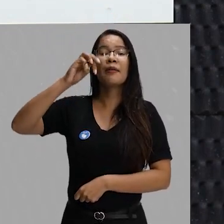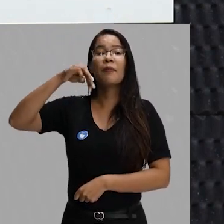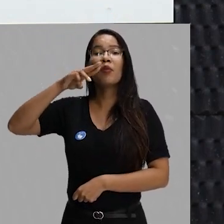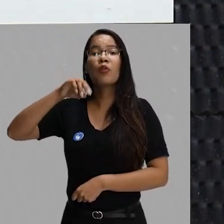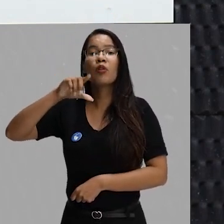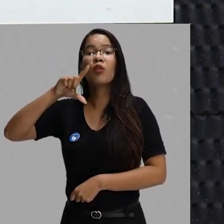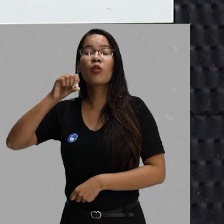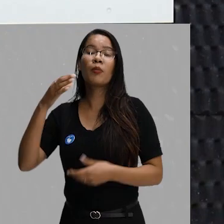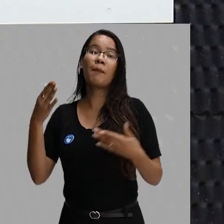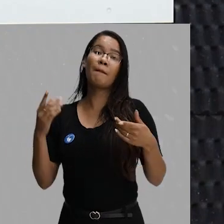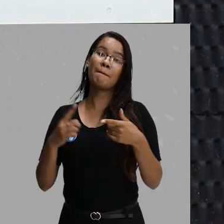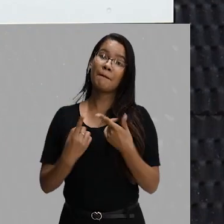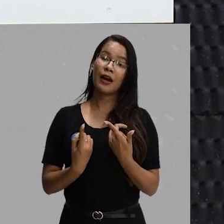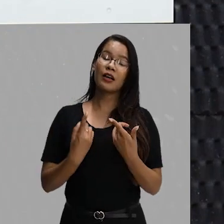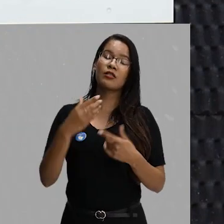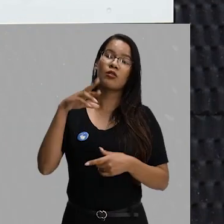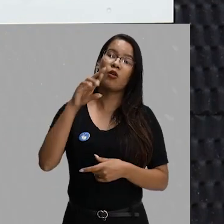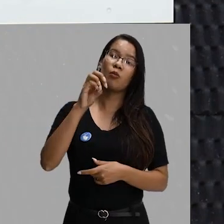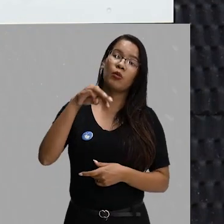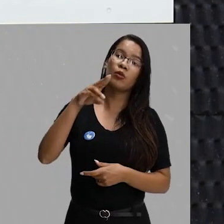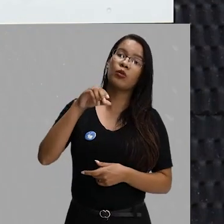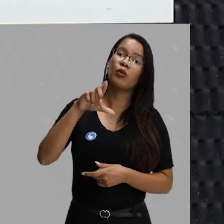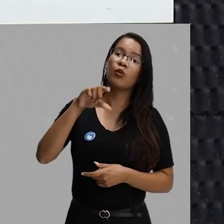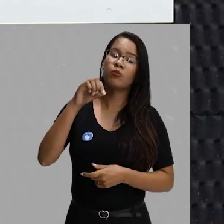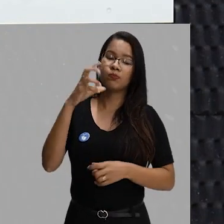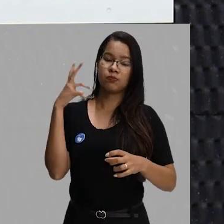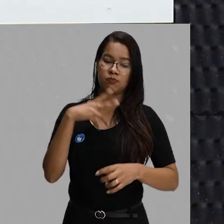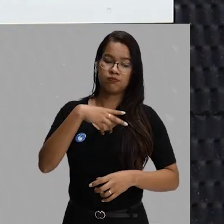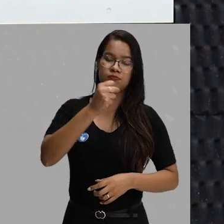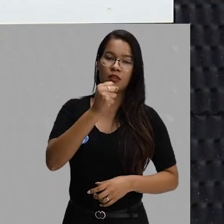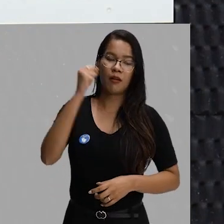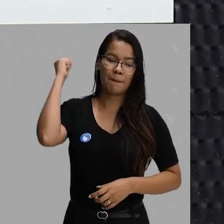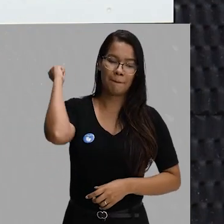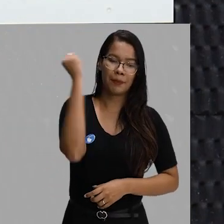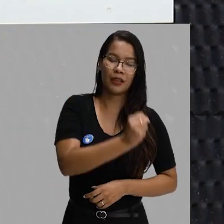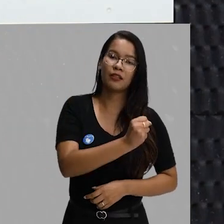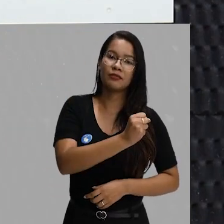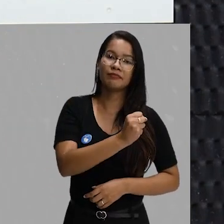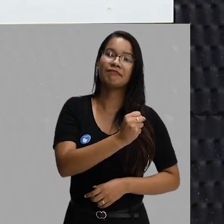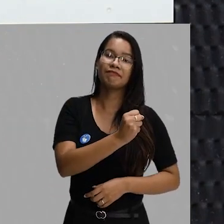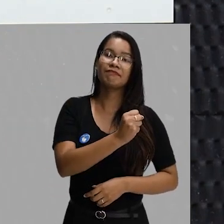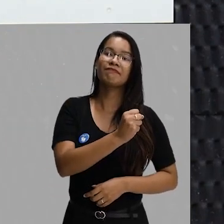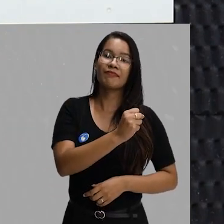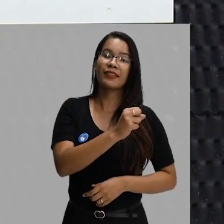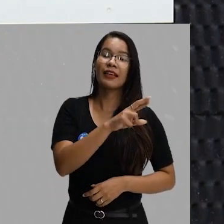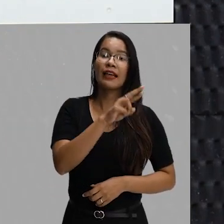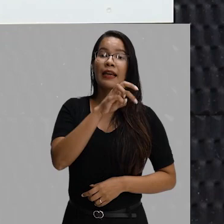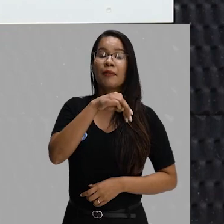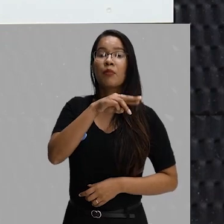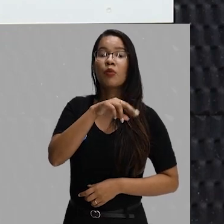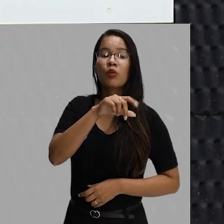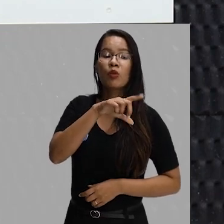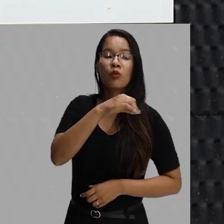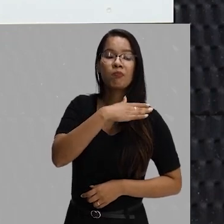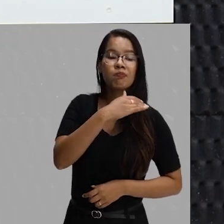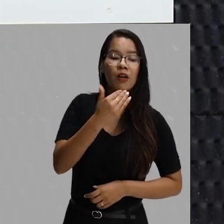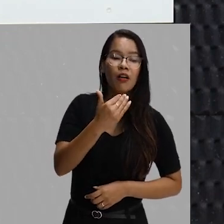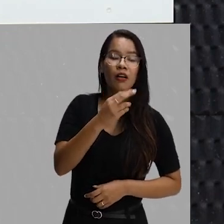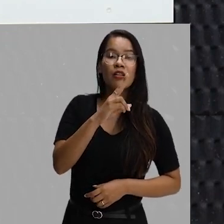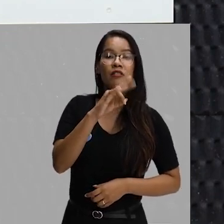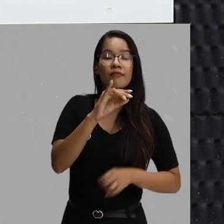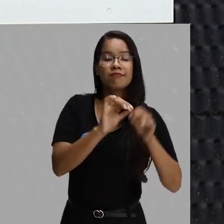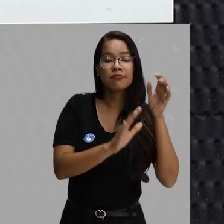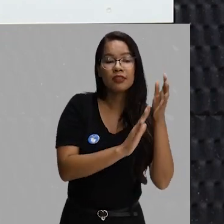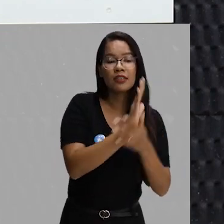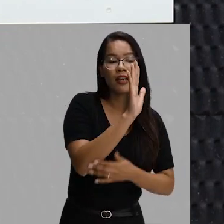Rômulo assassina Remo. A partir daí ele vai fundar a cidade-estado, aqui